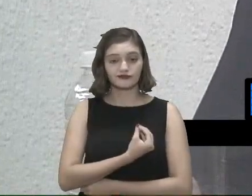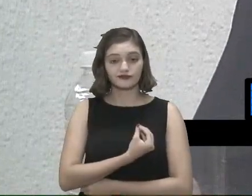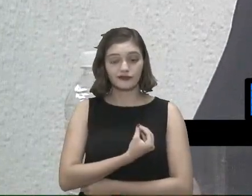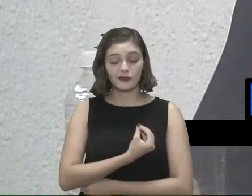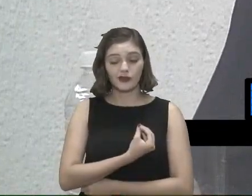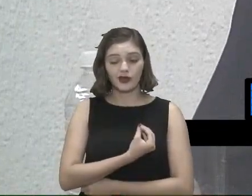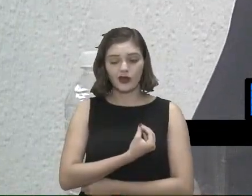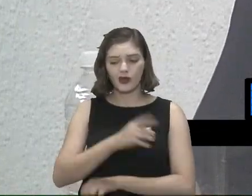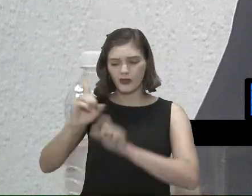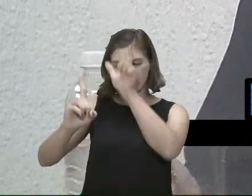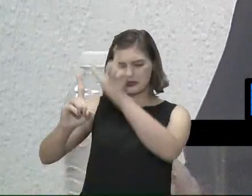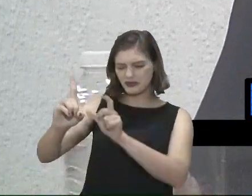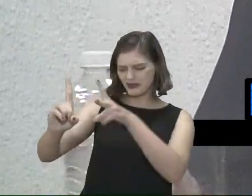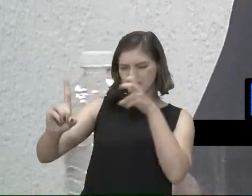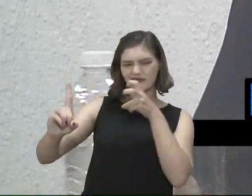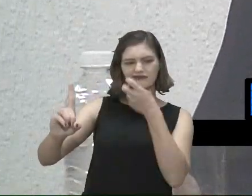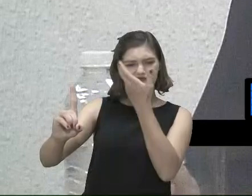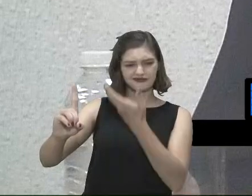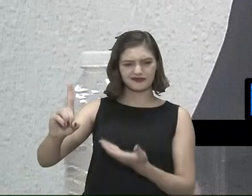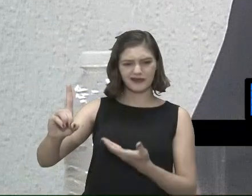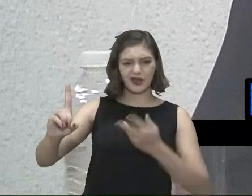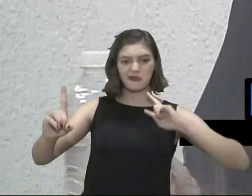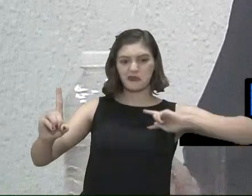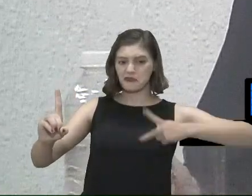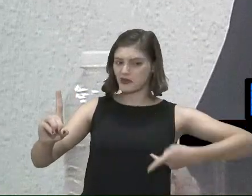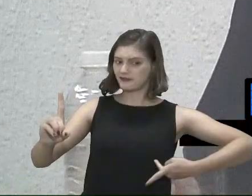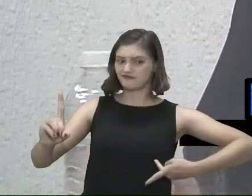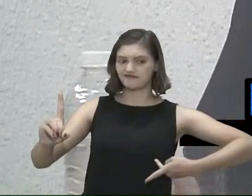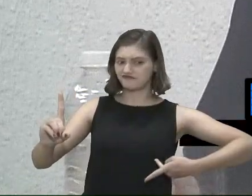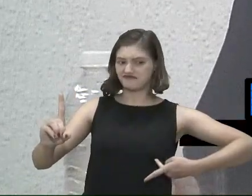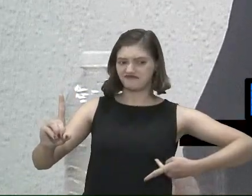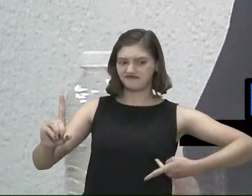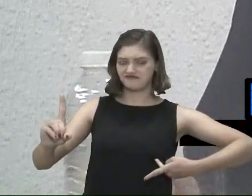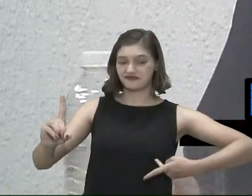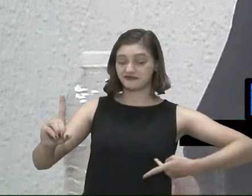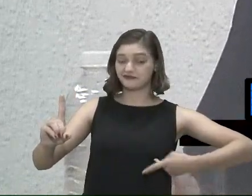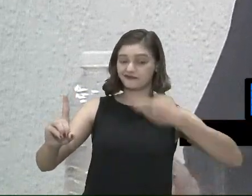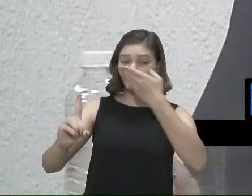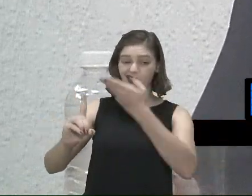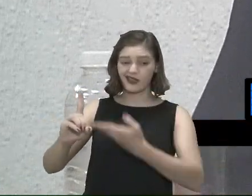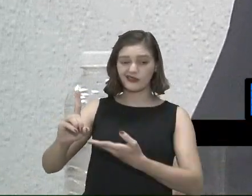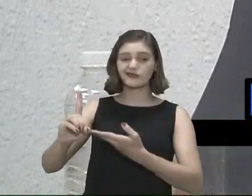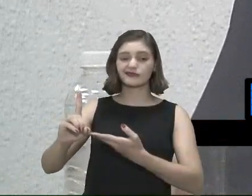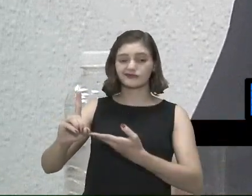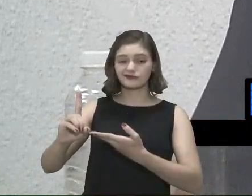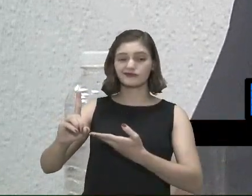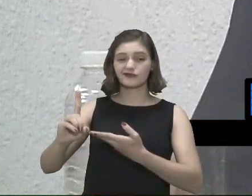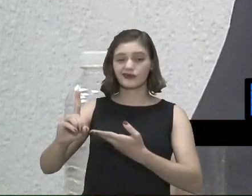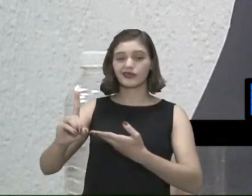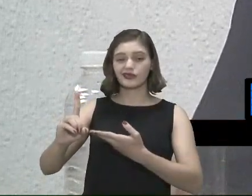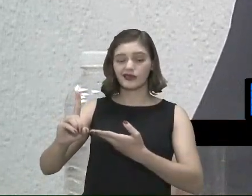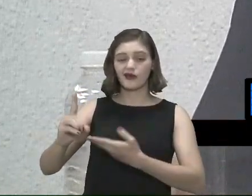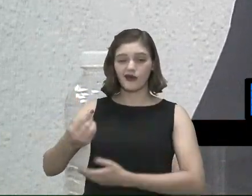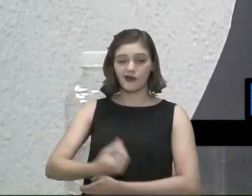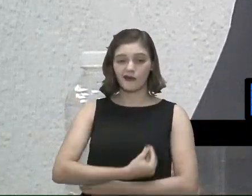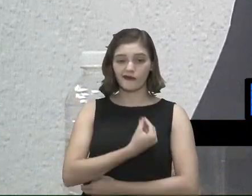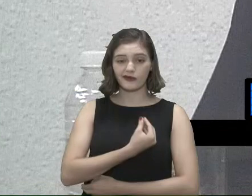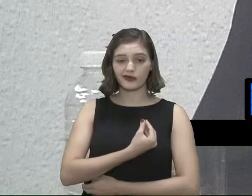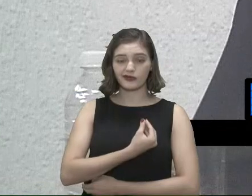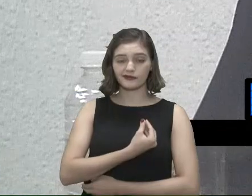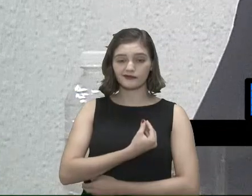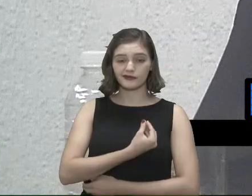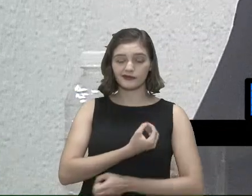Algumas sequer são reconhecidas como humanas. E isso leva a mais outra ordem de vida